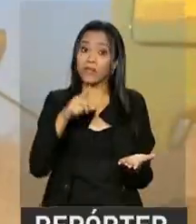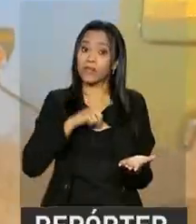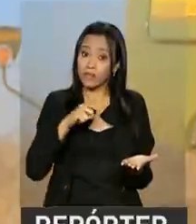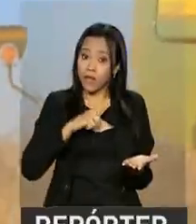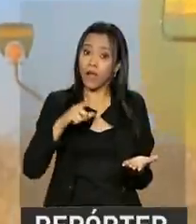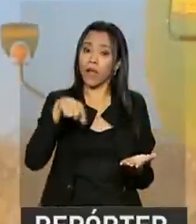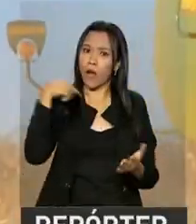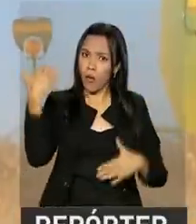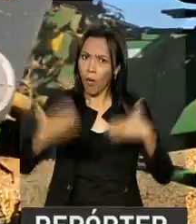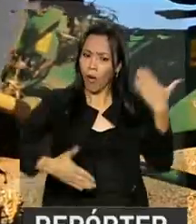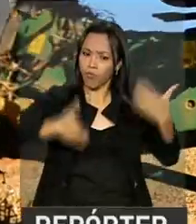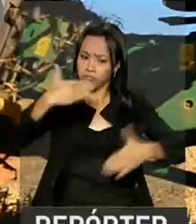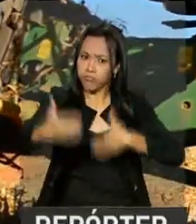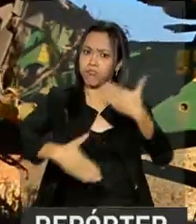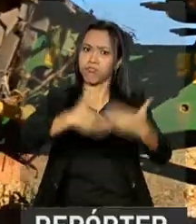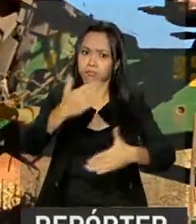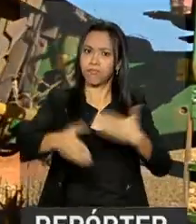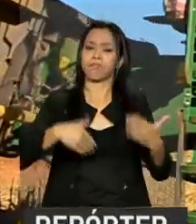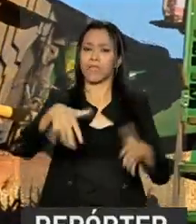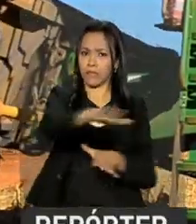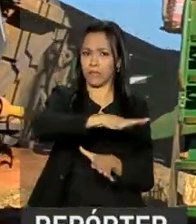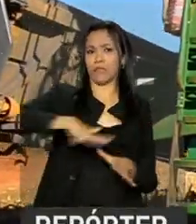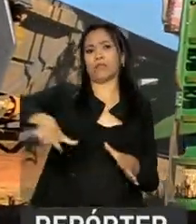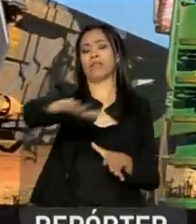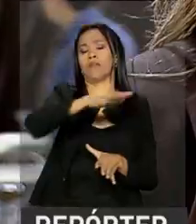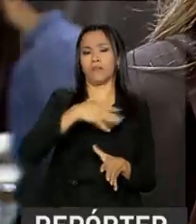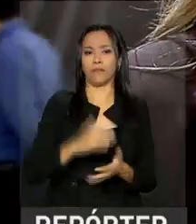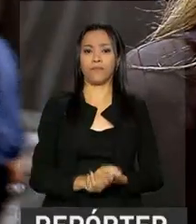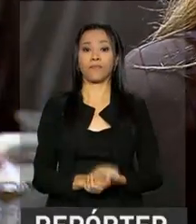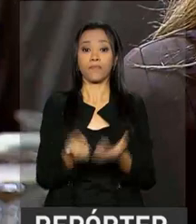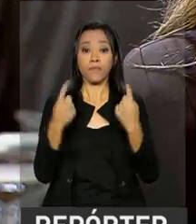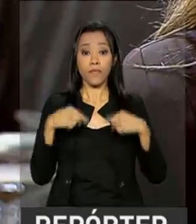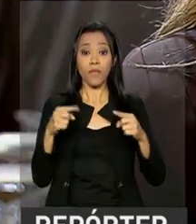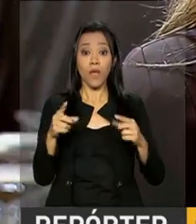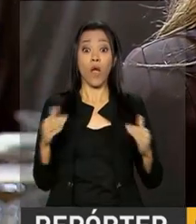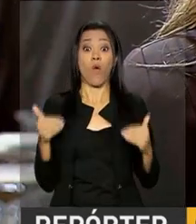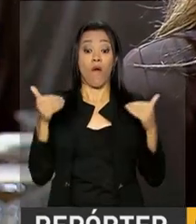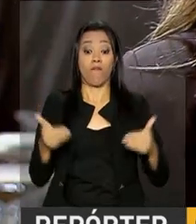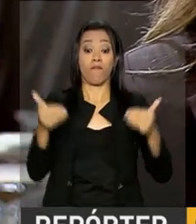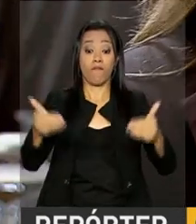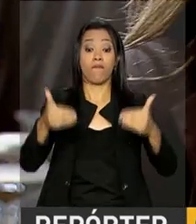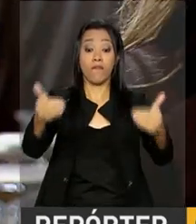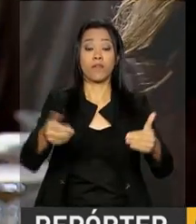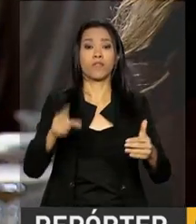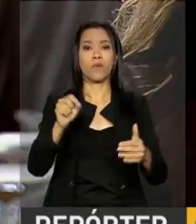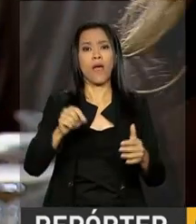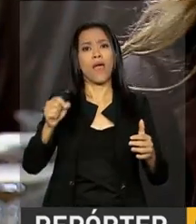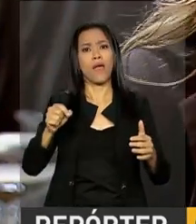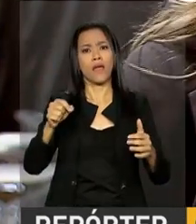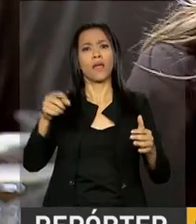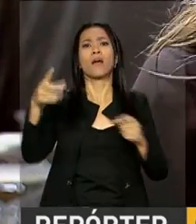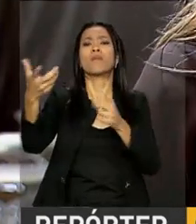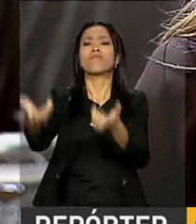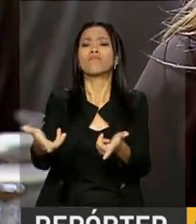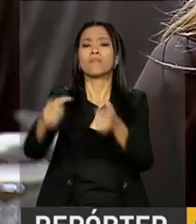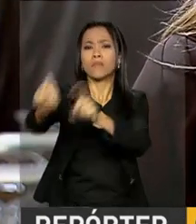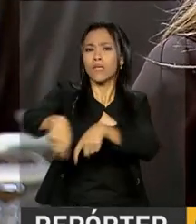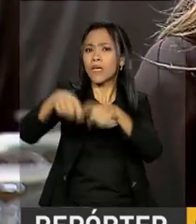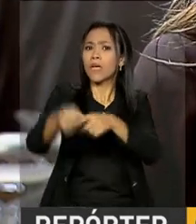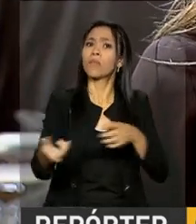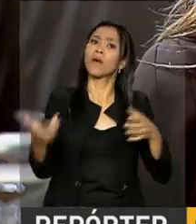para a questão da produção agropecuária sustentável o avanço da produtividade vai do campo à mesa dos